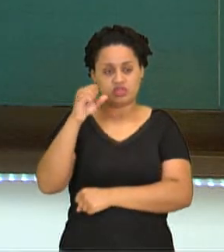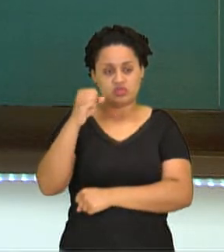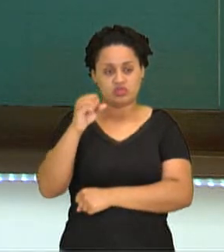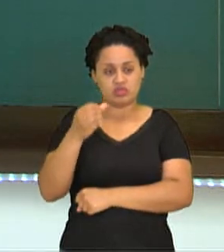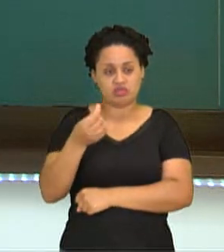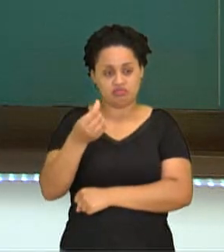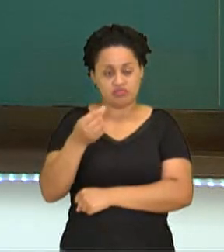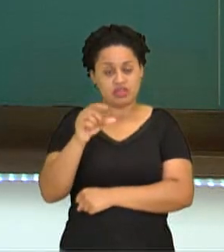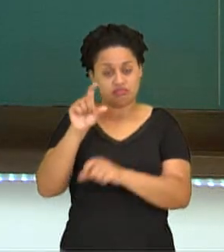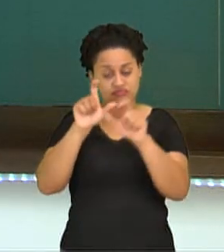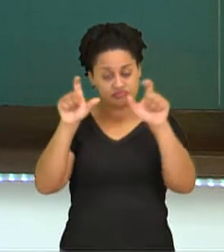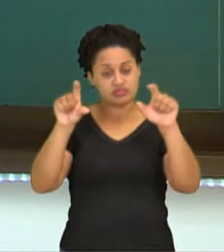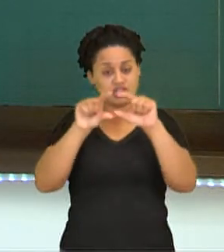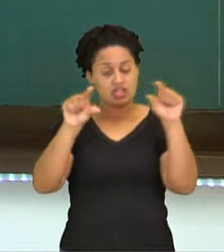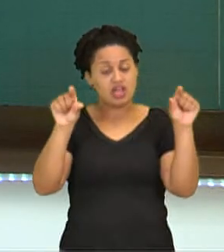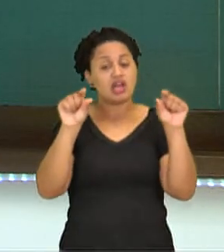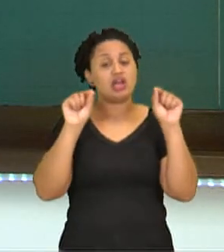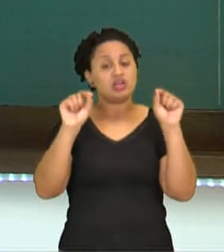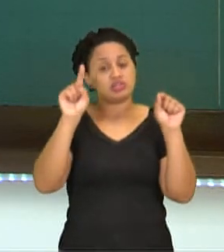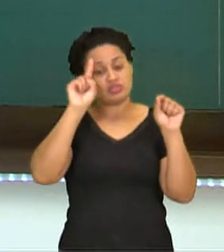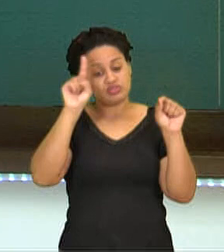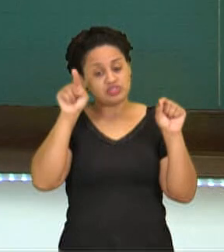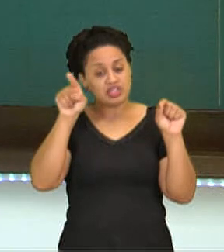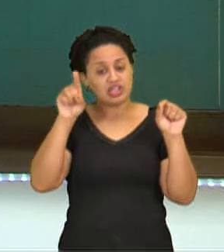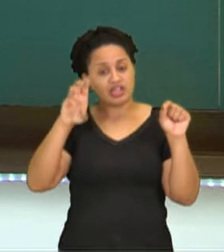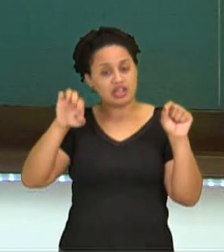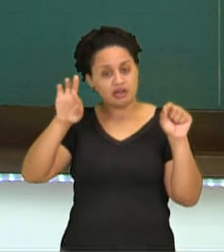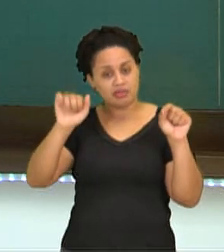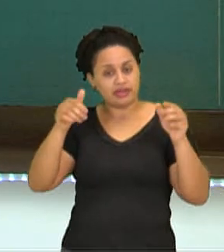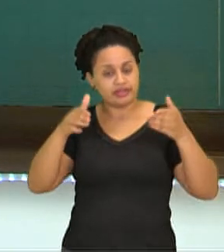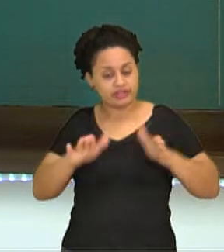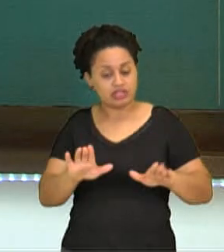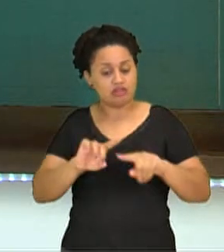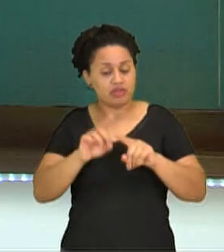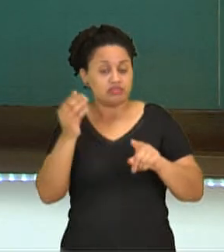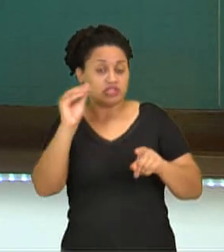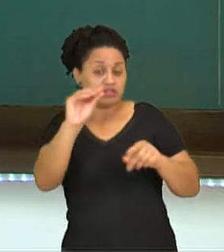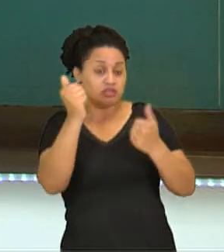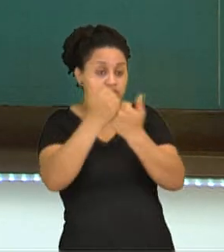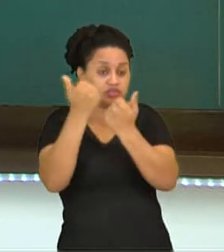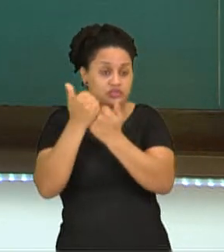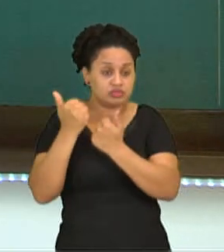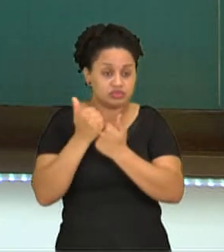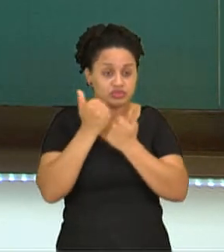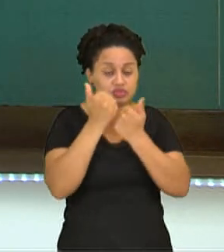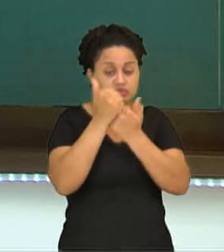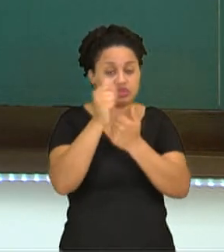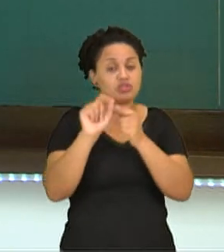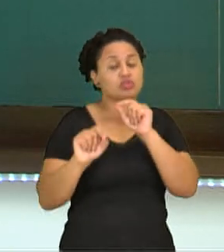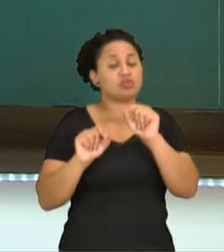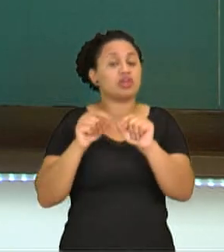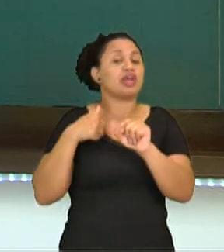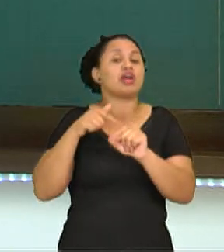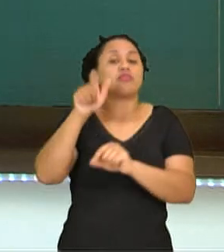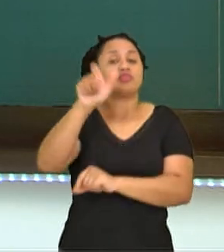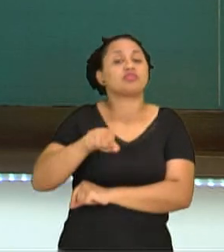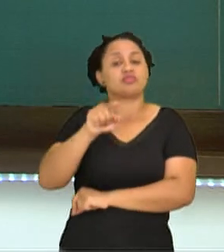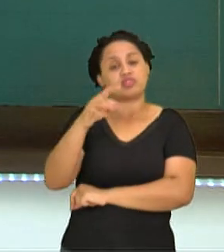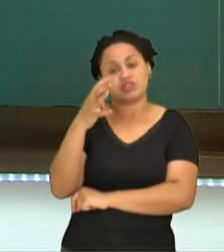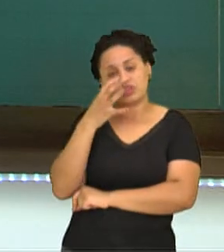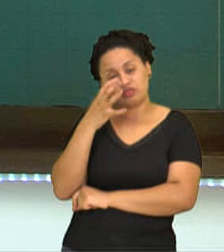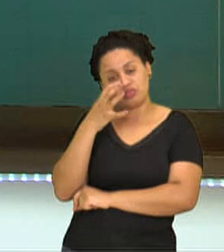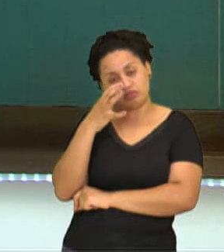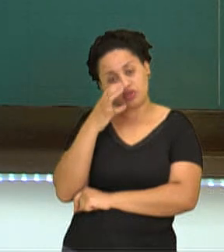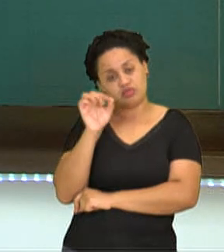nascimento da pessoa que vocês vão escolher. A idade é opcional, vocês podem colocar a idade aí da